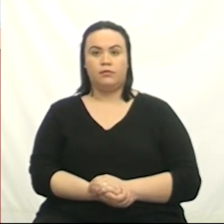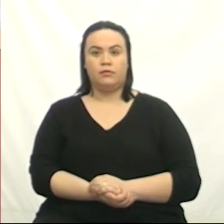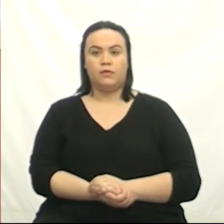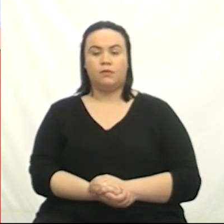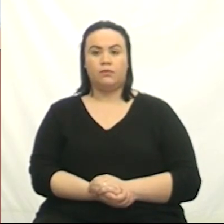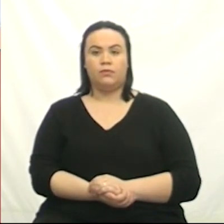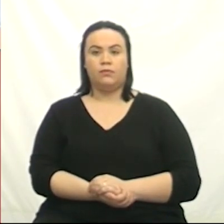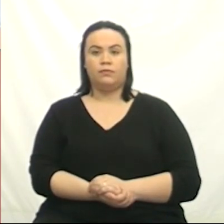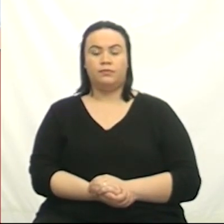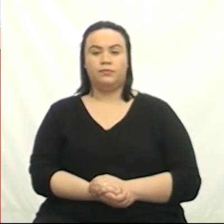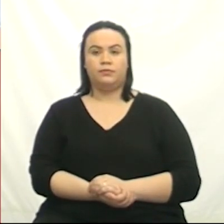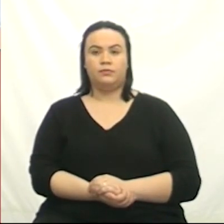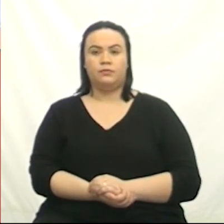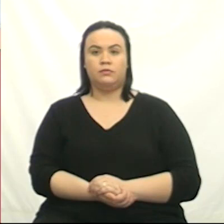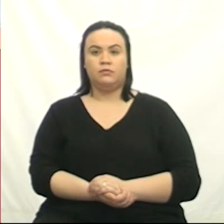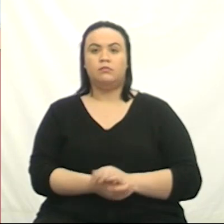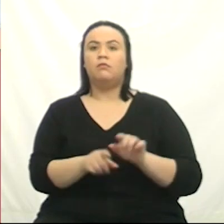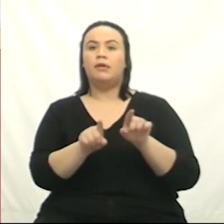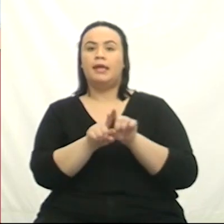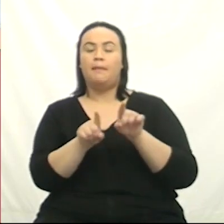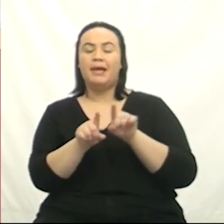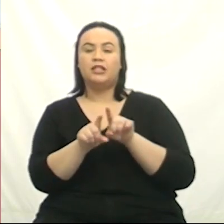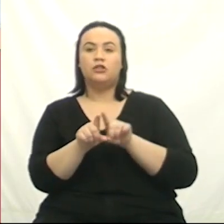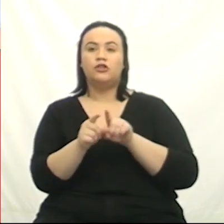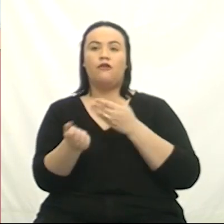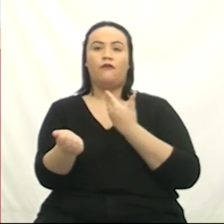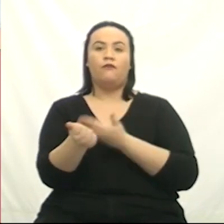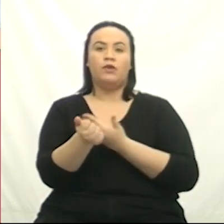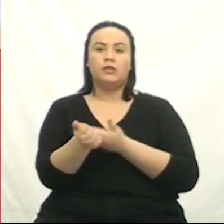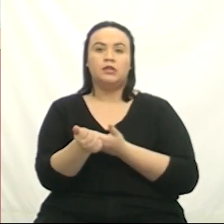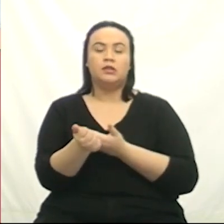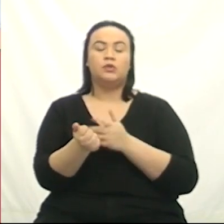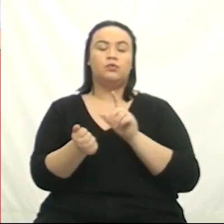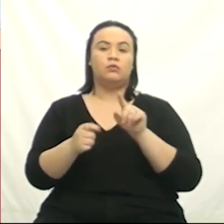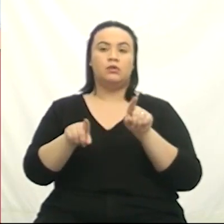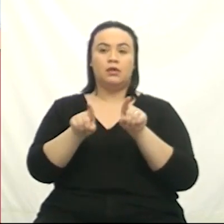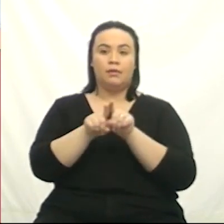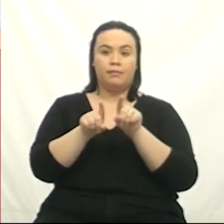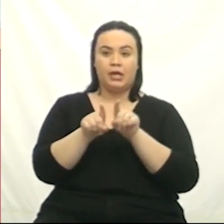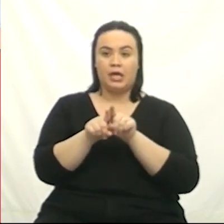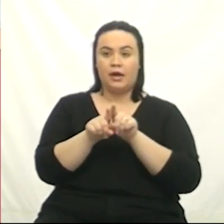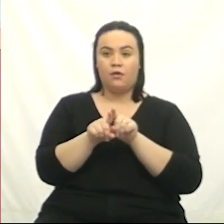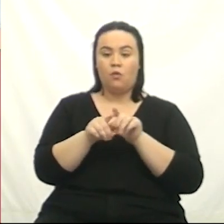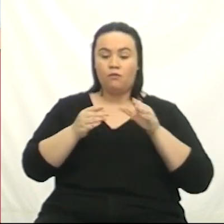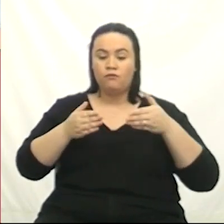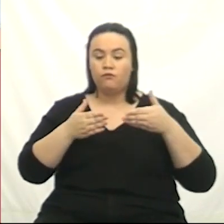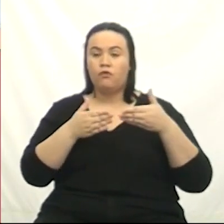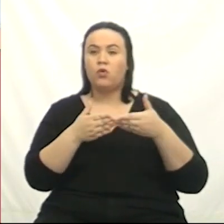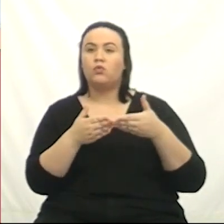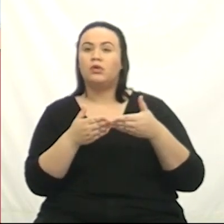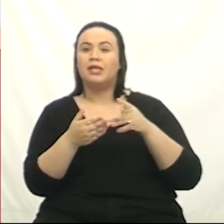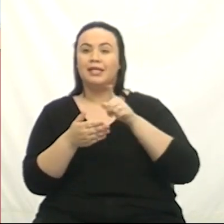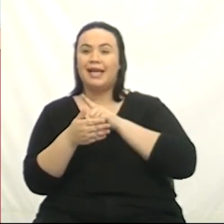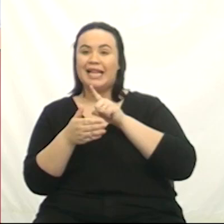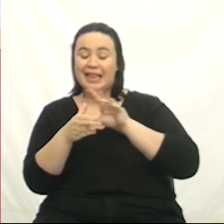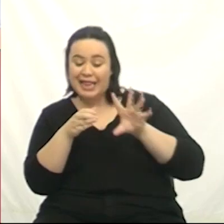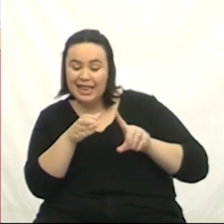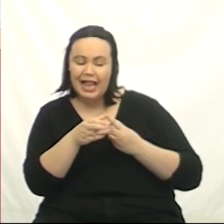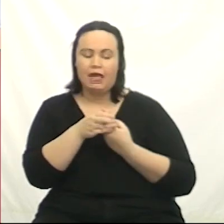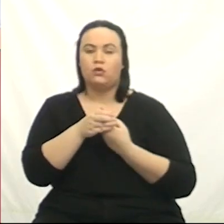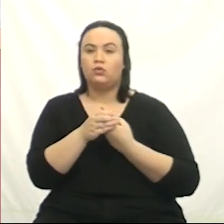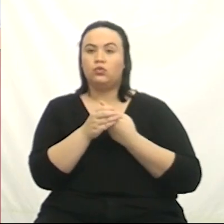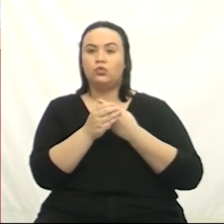também de causar dependência pela alta concentração de nicotina em